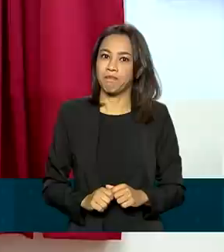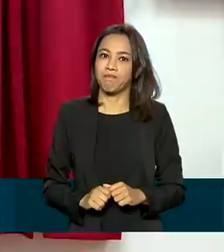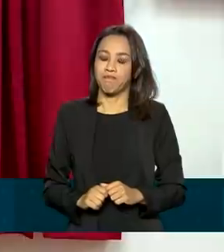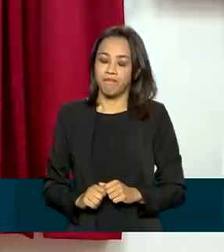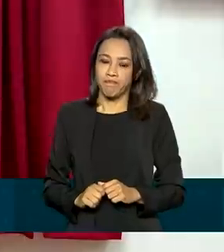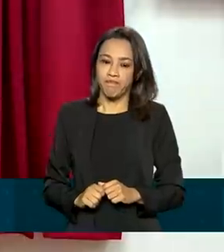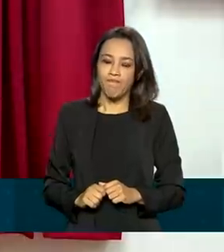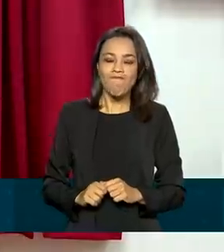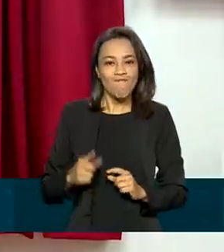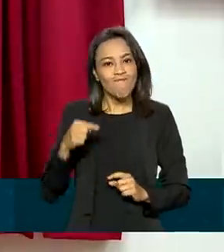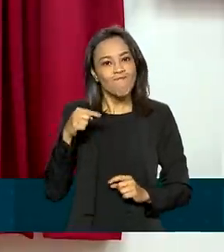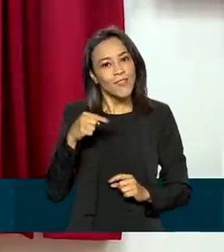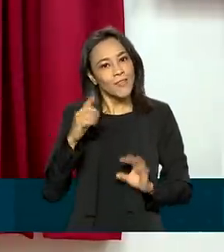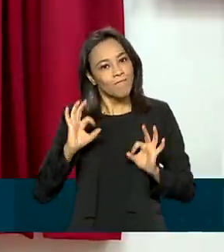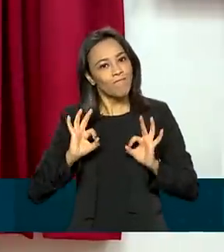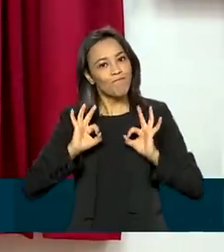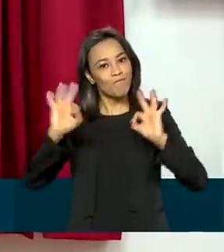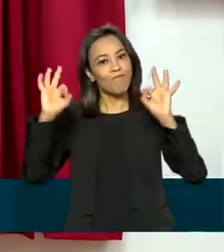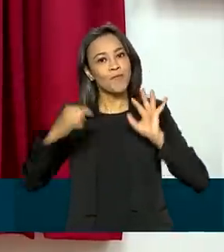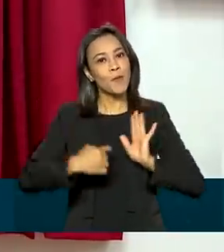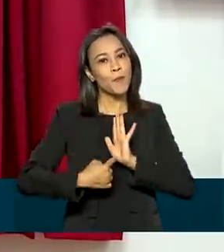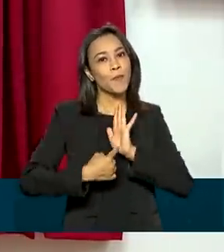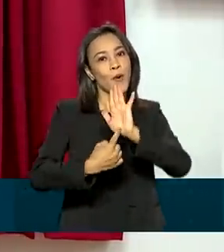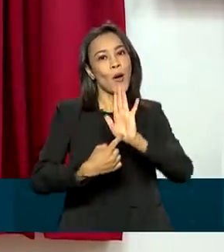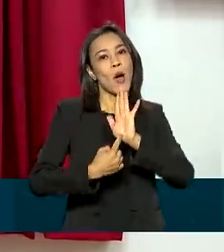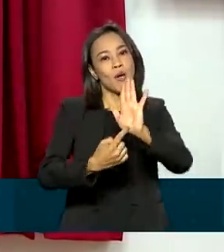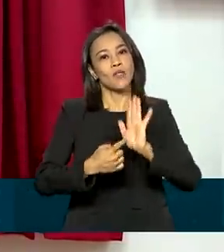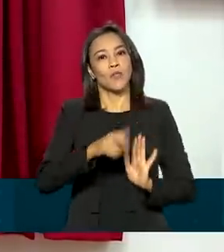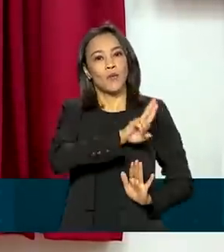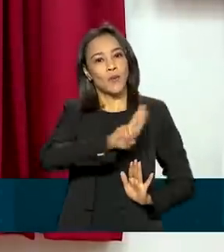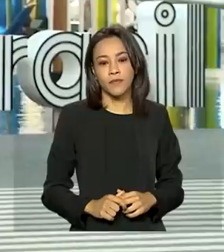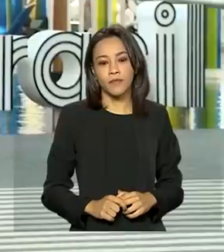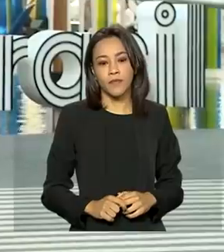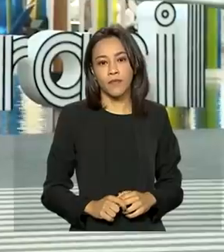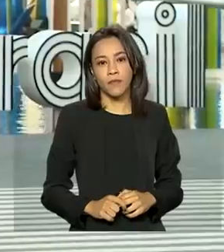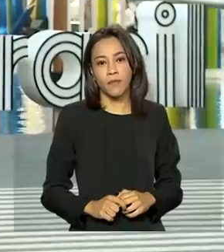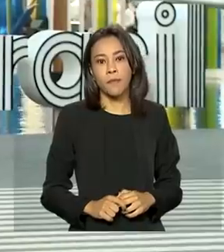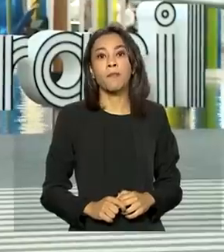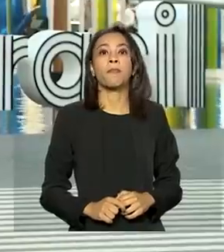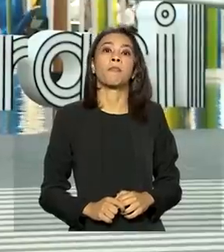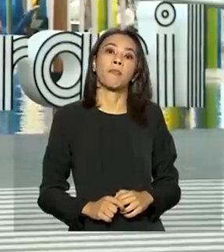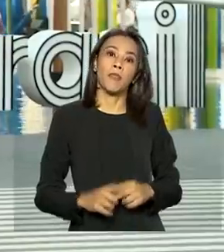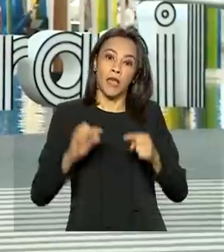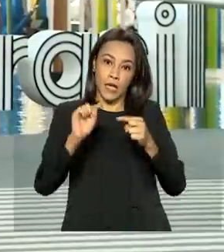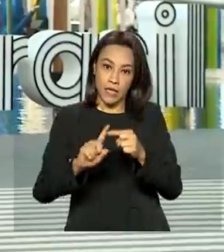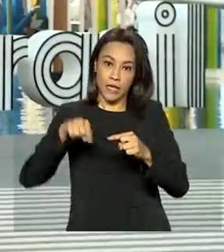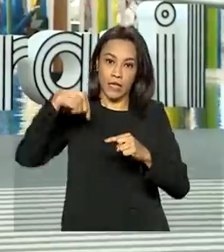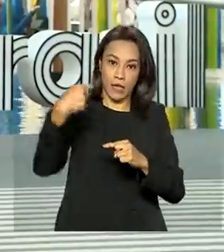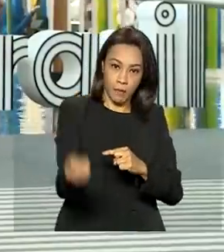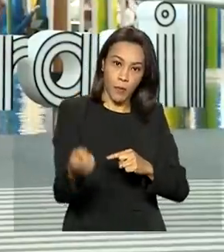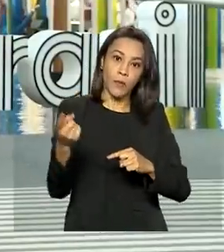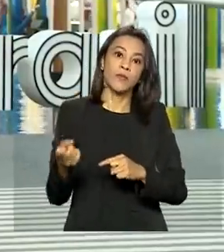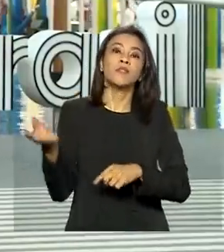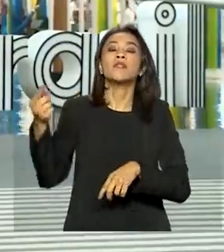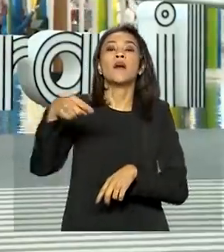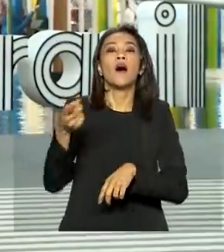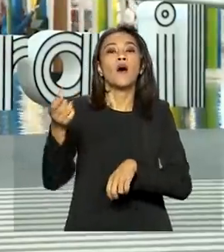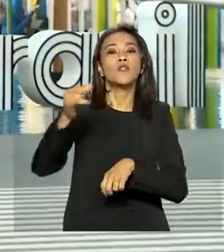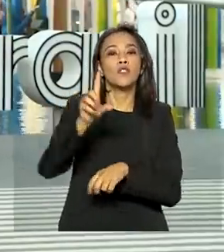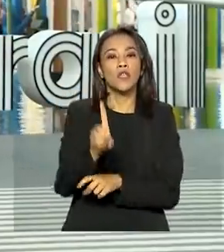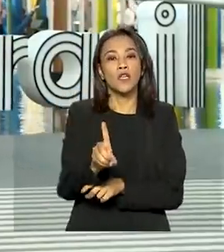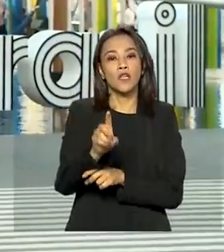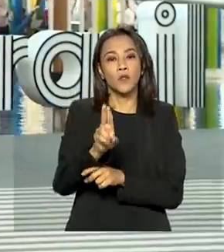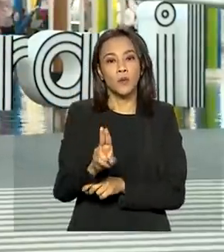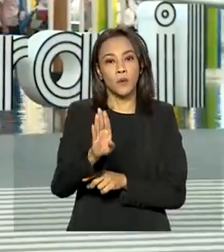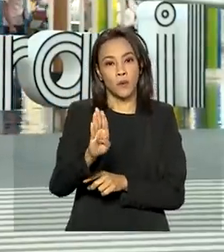o que realmente coloca o mapa do Brasil para frente e após do Bairro Presidente Jair bolsonaro